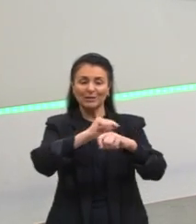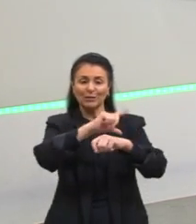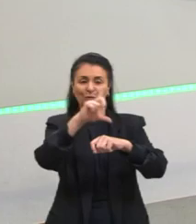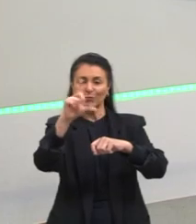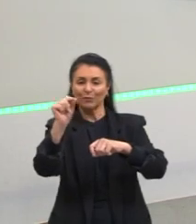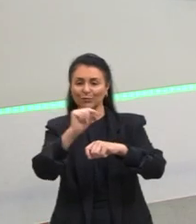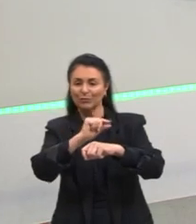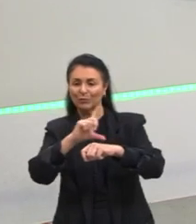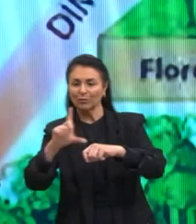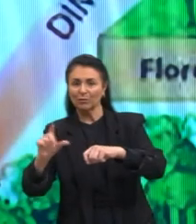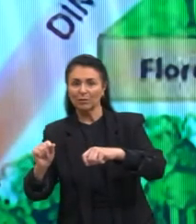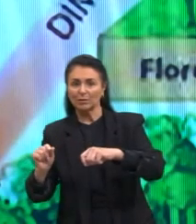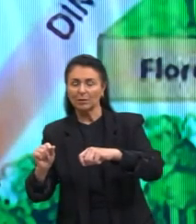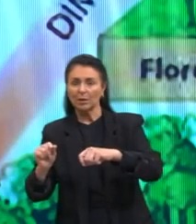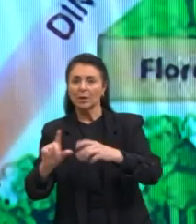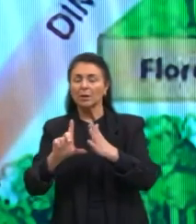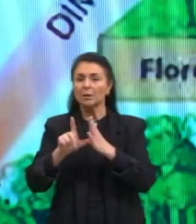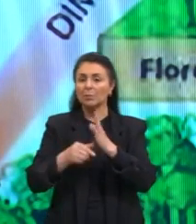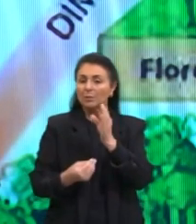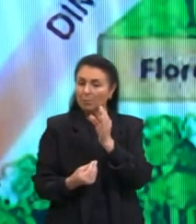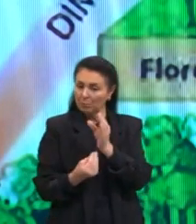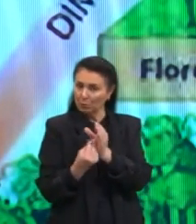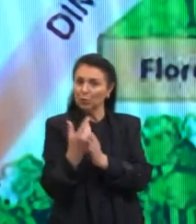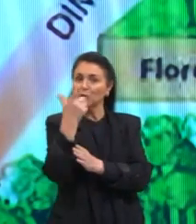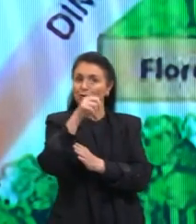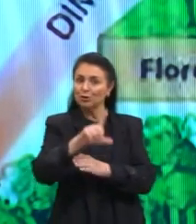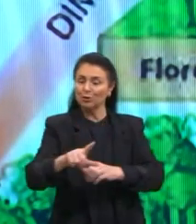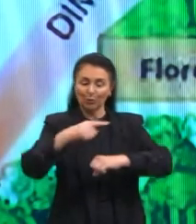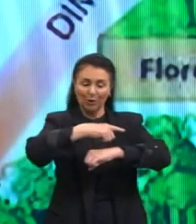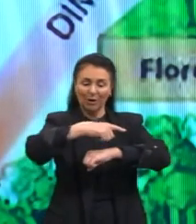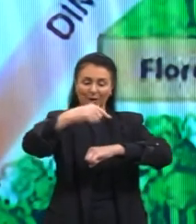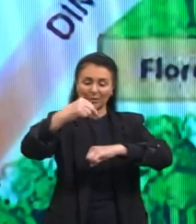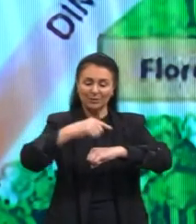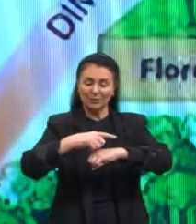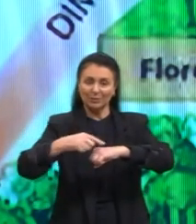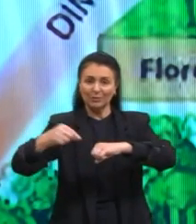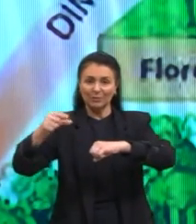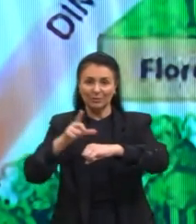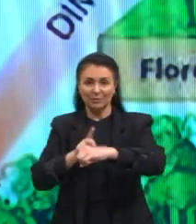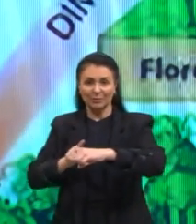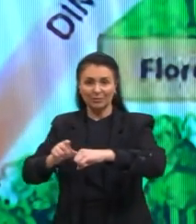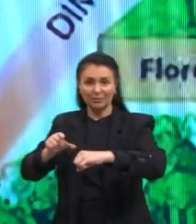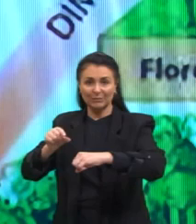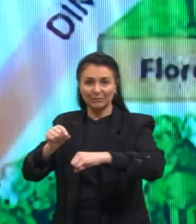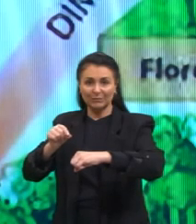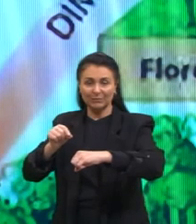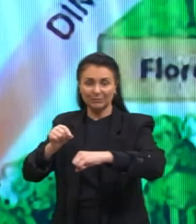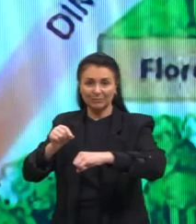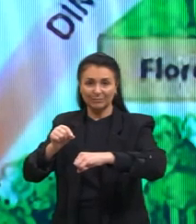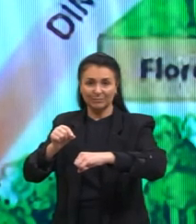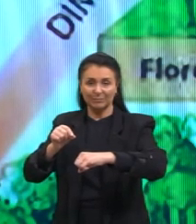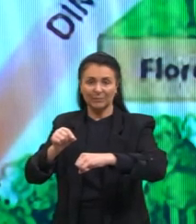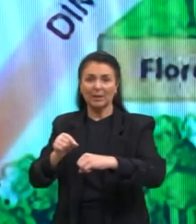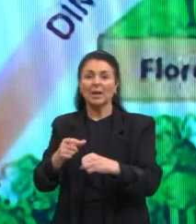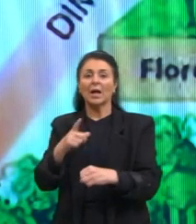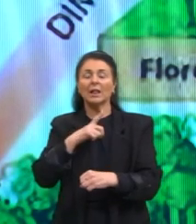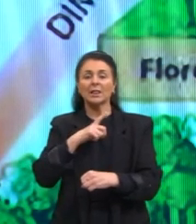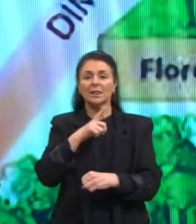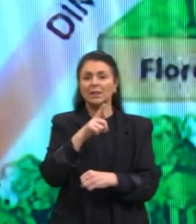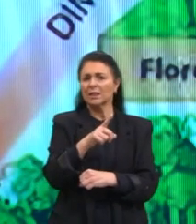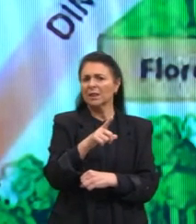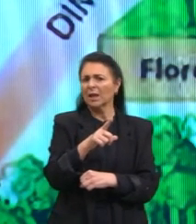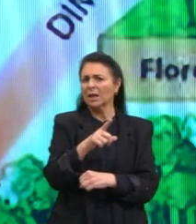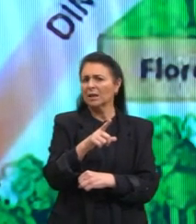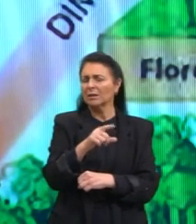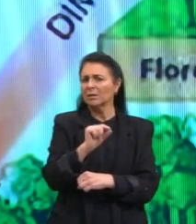durante o período do ano ela ela Produza essas folhas e nós vamos ter o que nós vamos ter